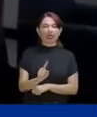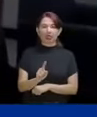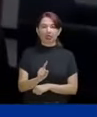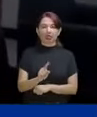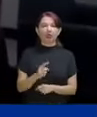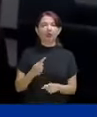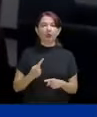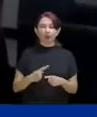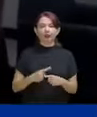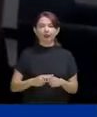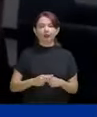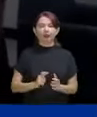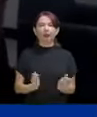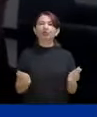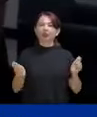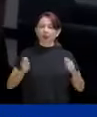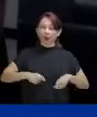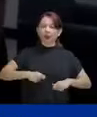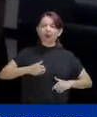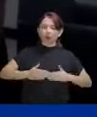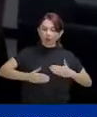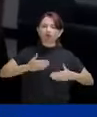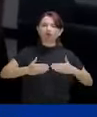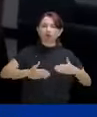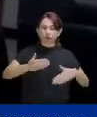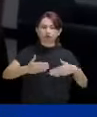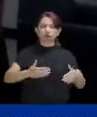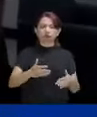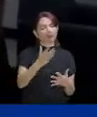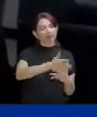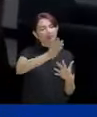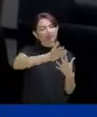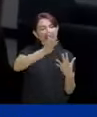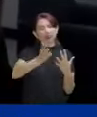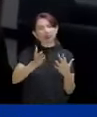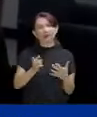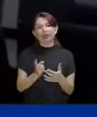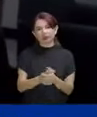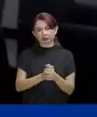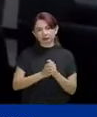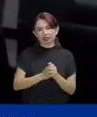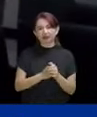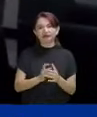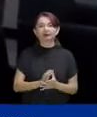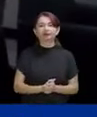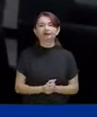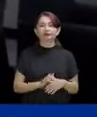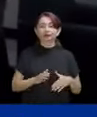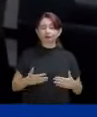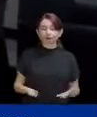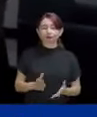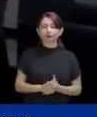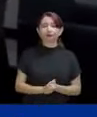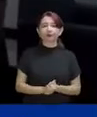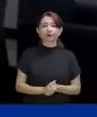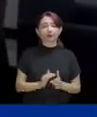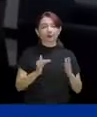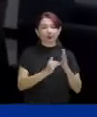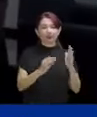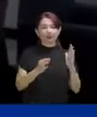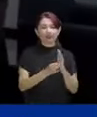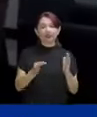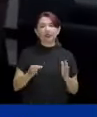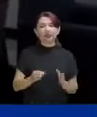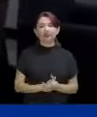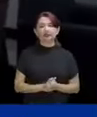requeridas medidas constritivas para cumprimento das sentenças sancionatórias e demonstrado o parcelamento do débito. Dessa forma, na linha do parecer ministerial, dou provimento